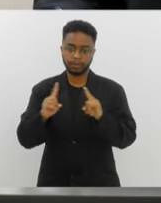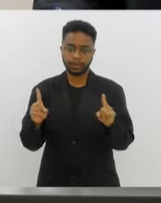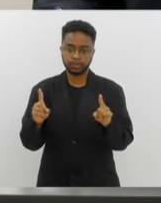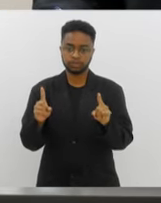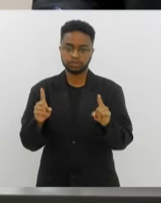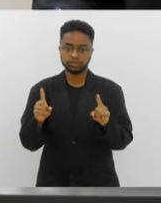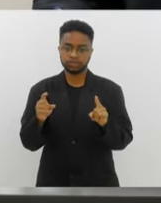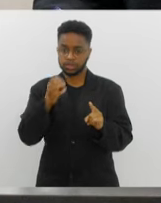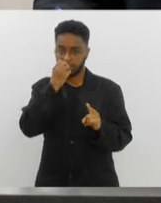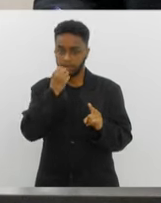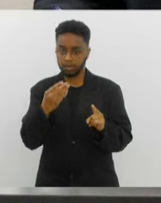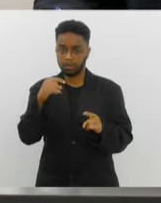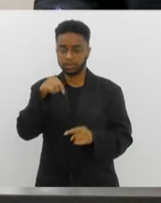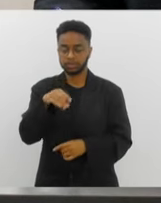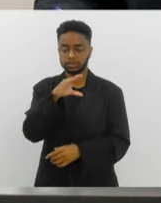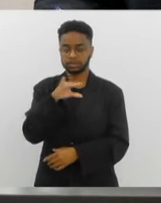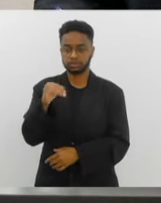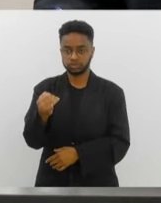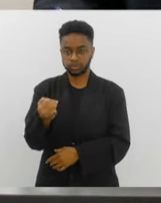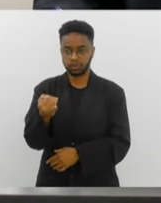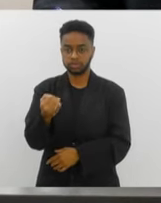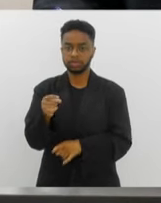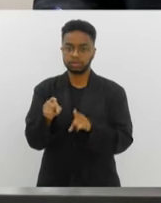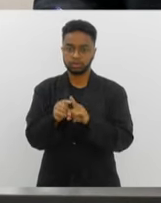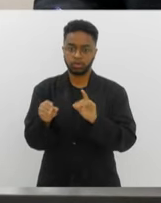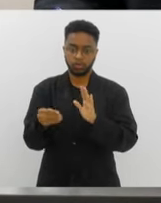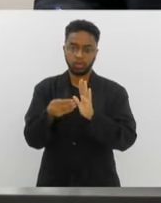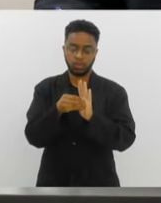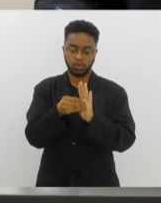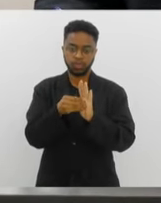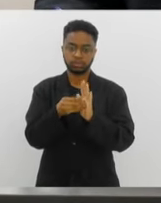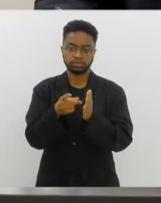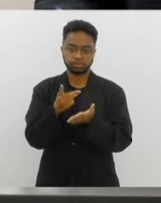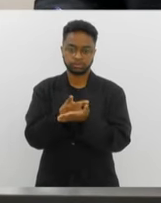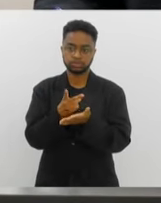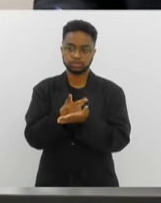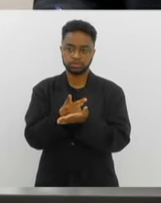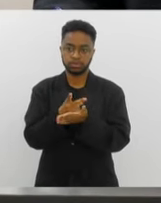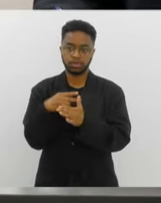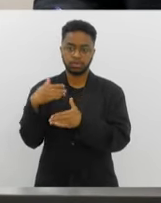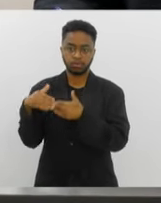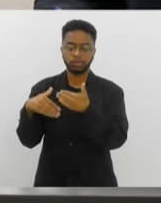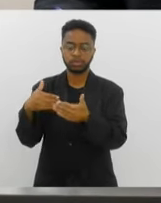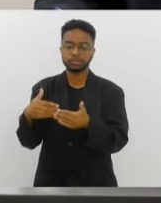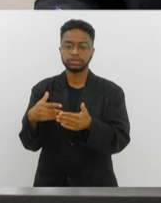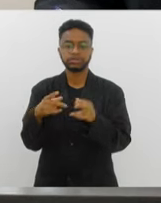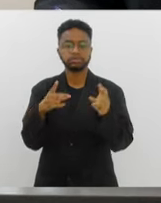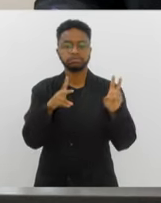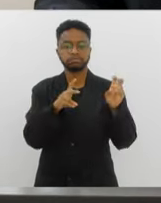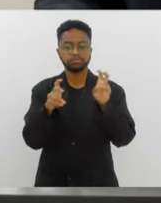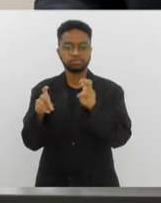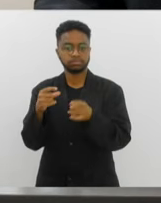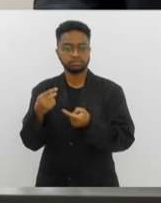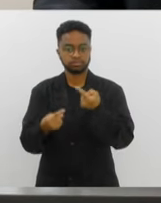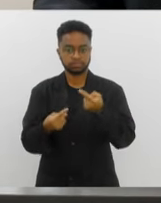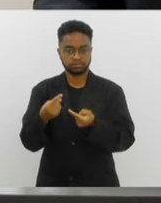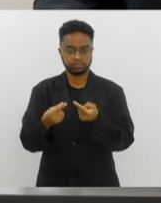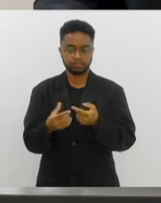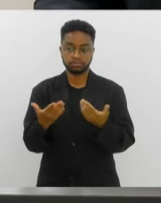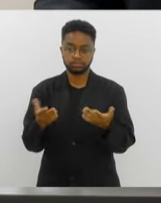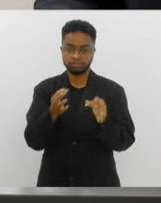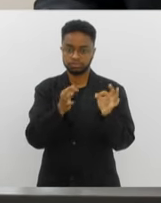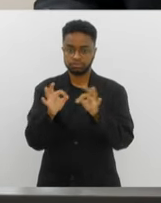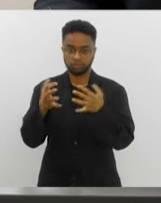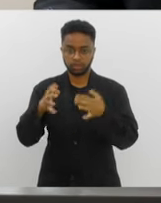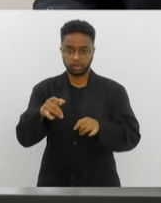é muito bom a CCJ, e isso vai constar, obviamente, no processo, todos os termos que foram trazidos. Então, não havendo quem